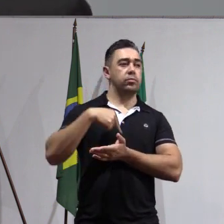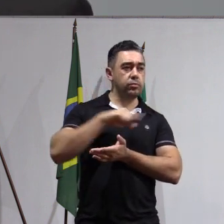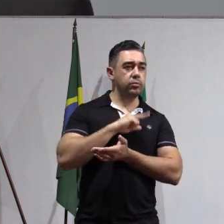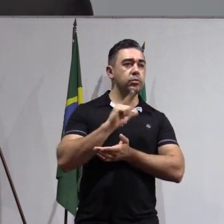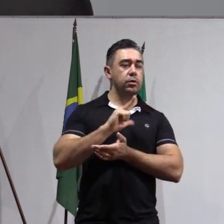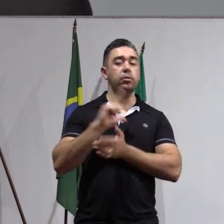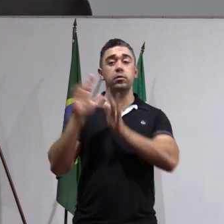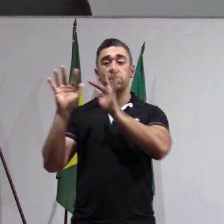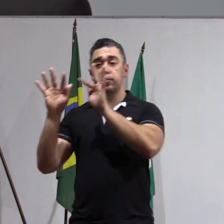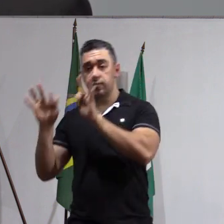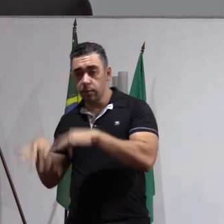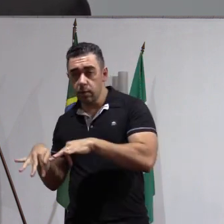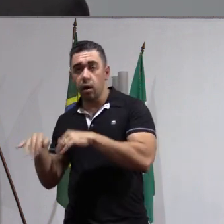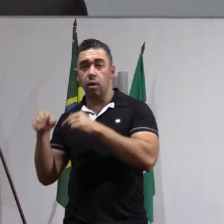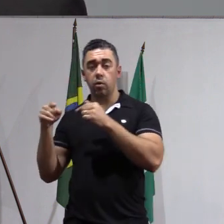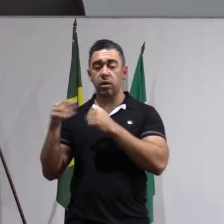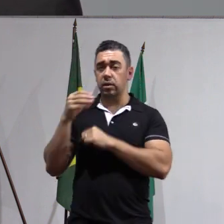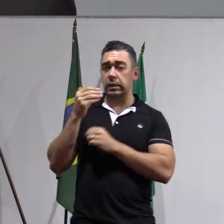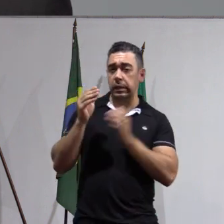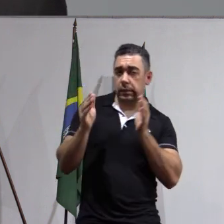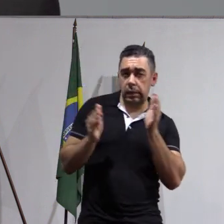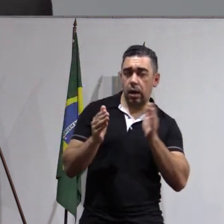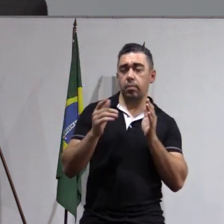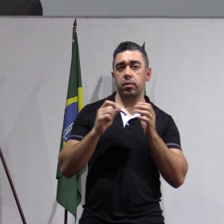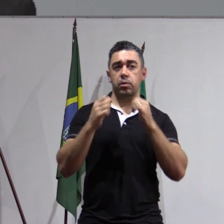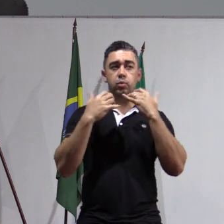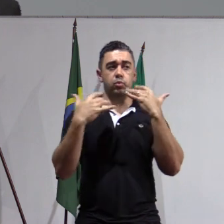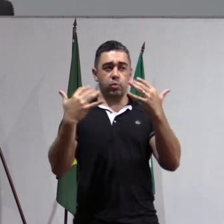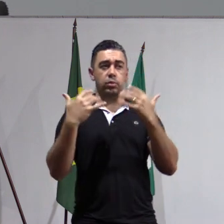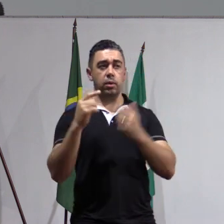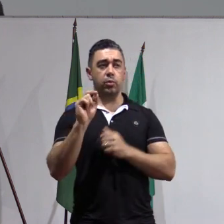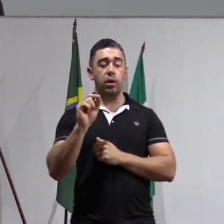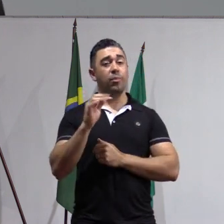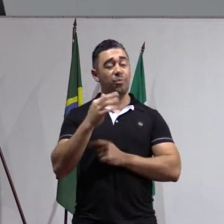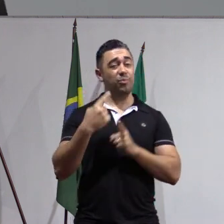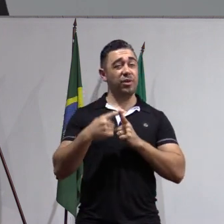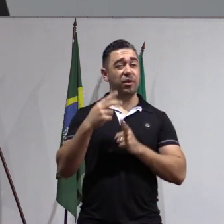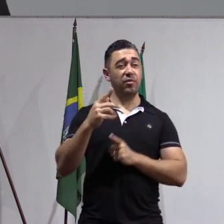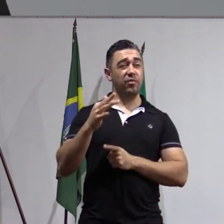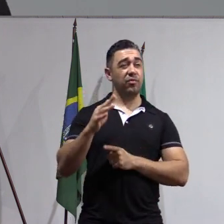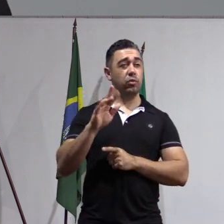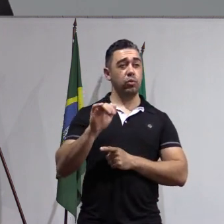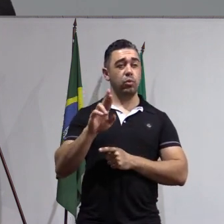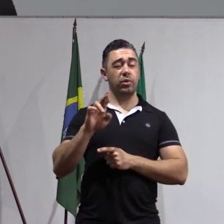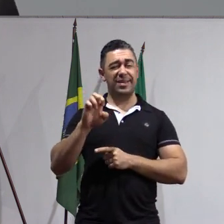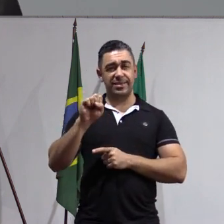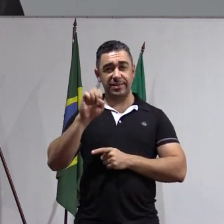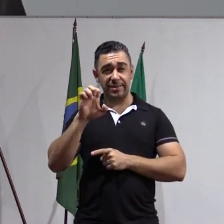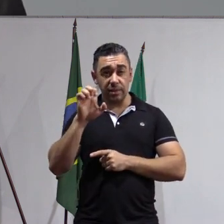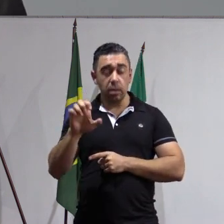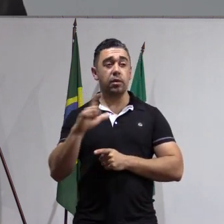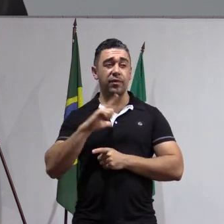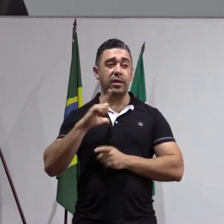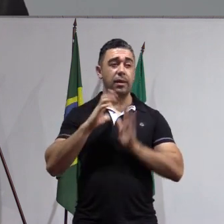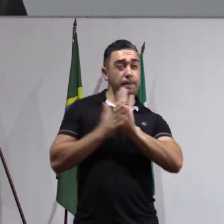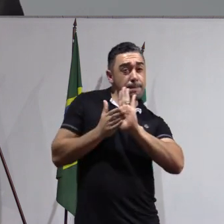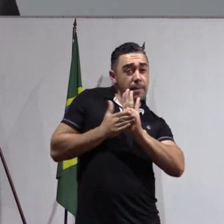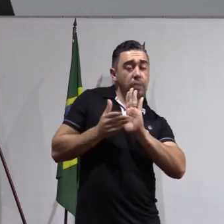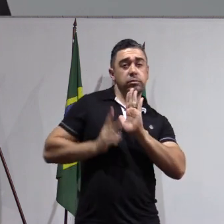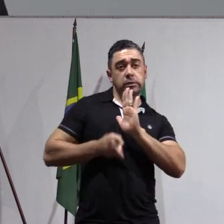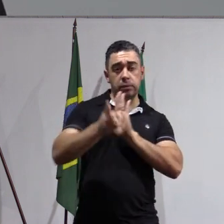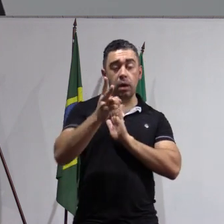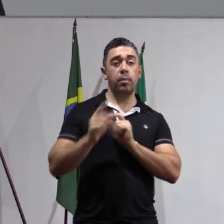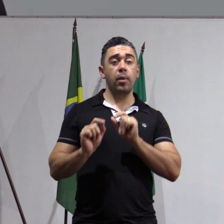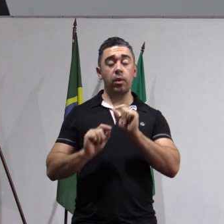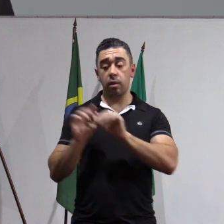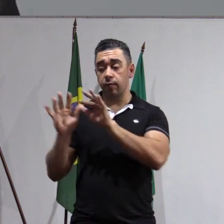data final dessa etapa, a etapa da consulta pública, porque o futuro isso vai ocupar a nossa pauta bastante daqui em diante, mas como um termo